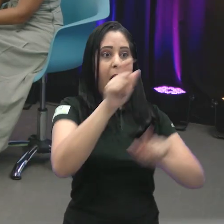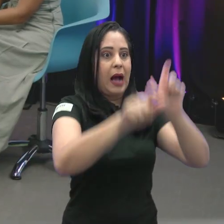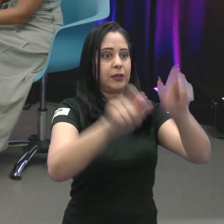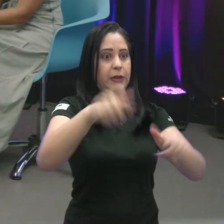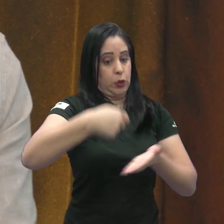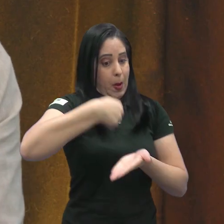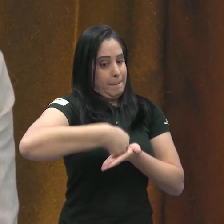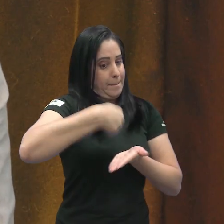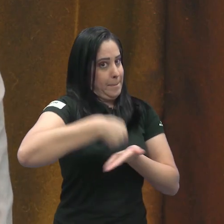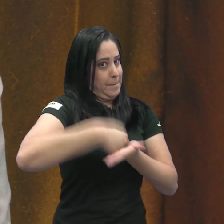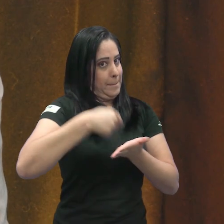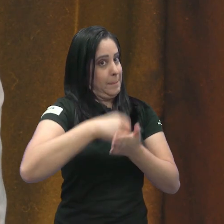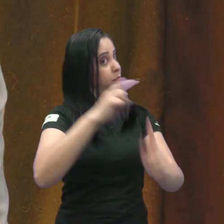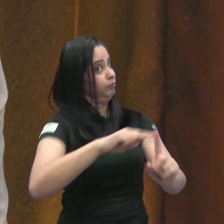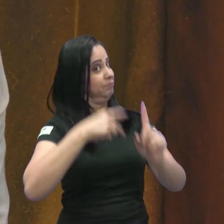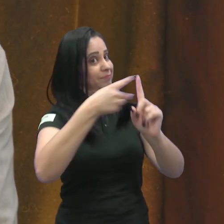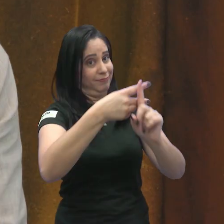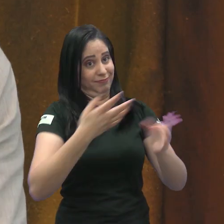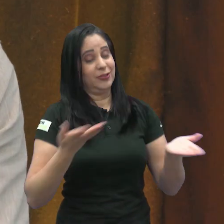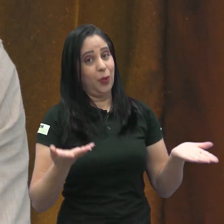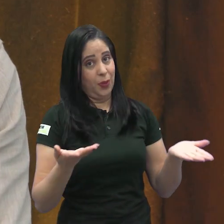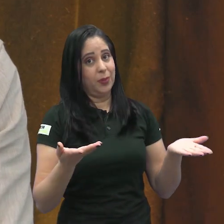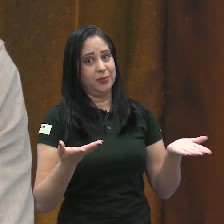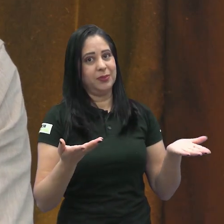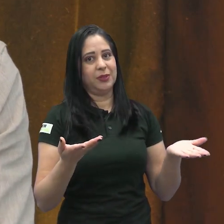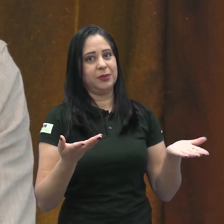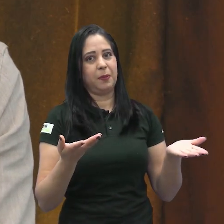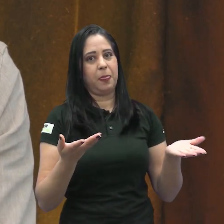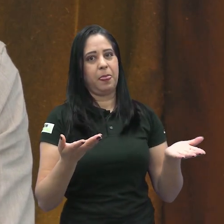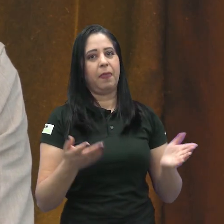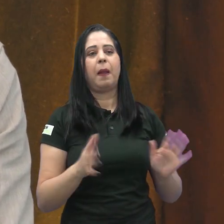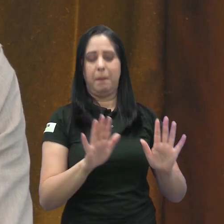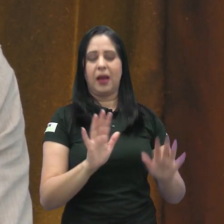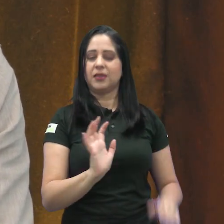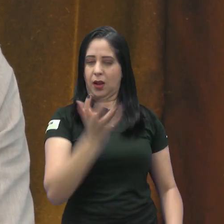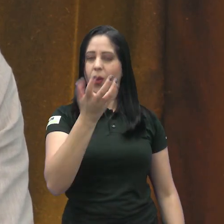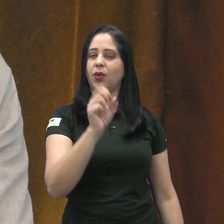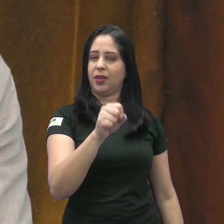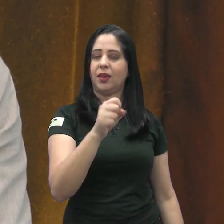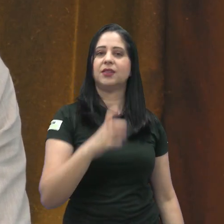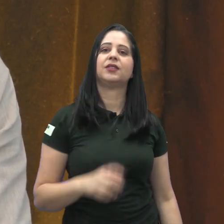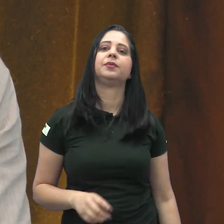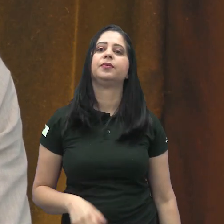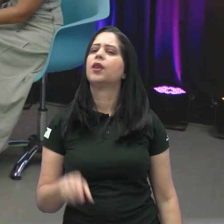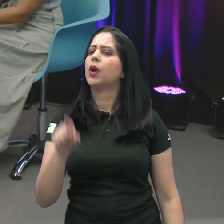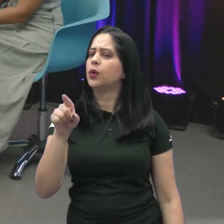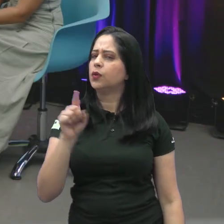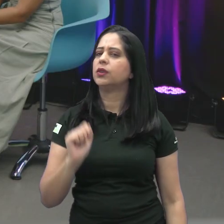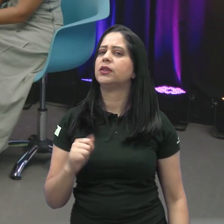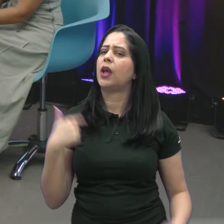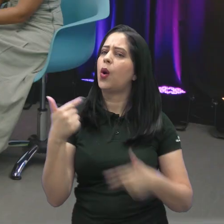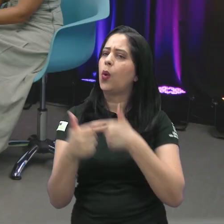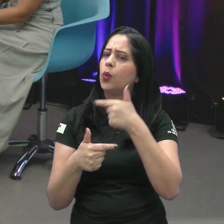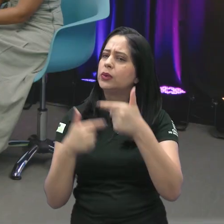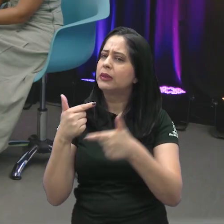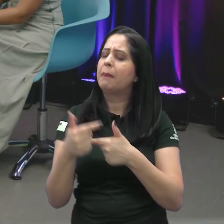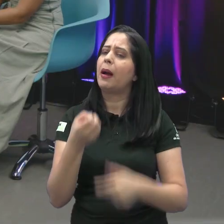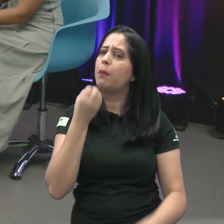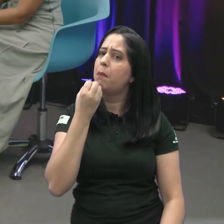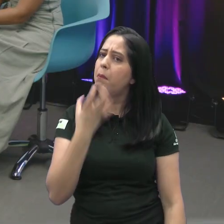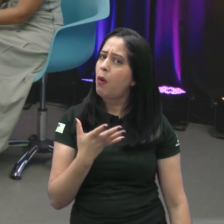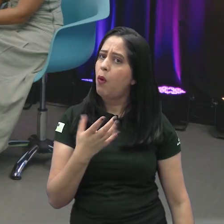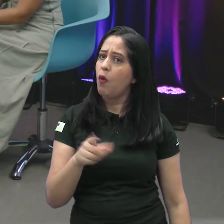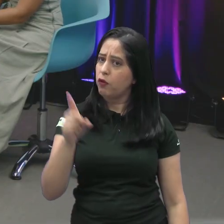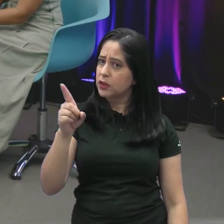cobram mais, te esperam mais. Sim. E não é desse jeito, né? Mas é mais ou menos dessa forma mesmo. E você fez um trabalho tão bacana aqui